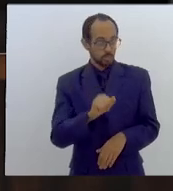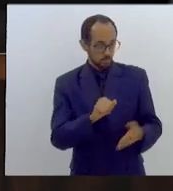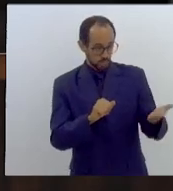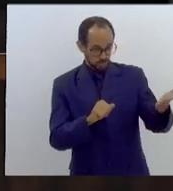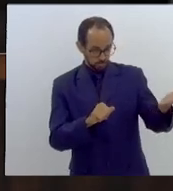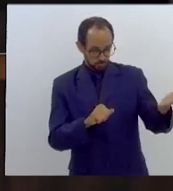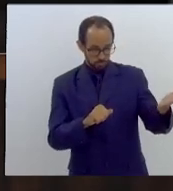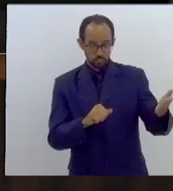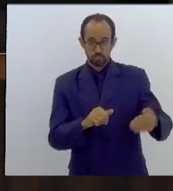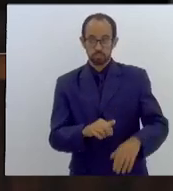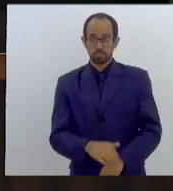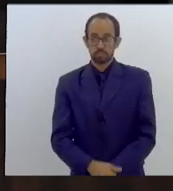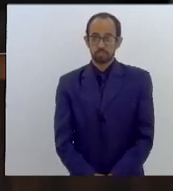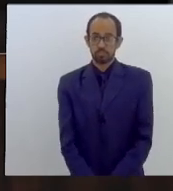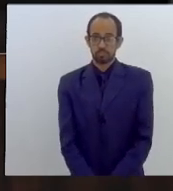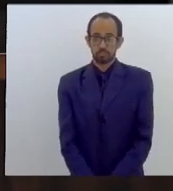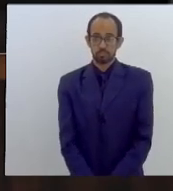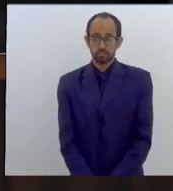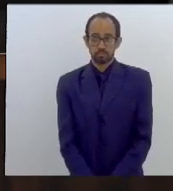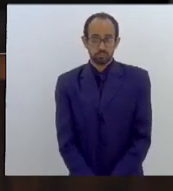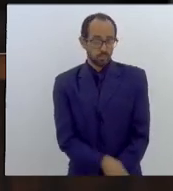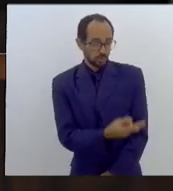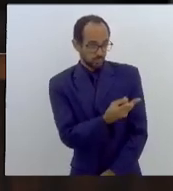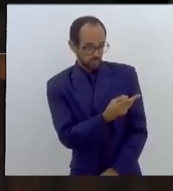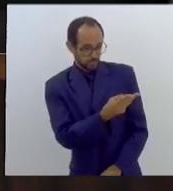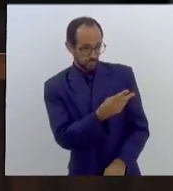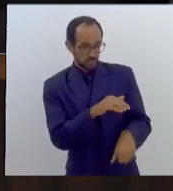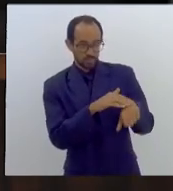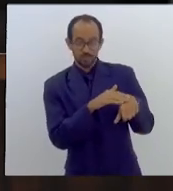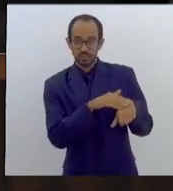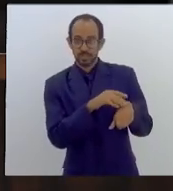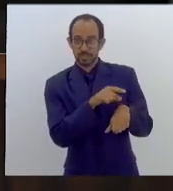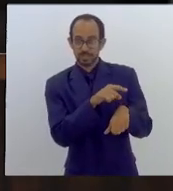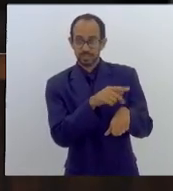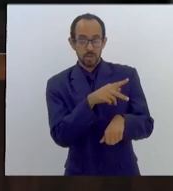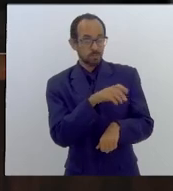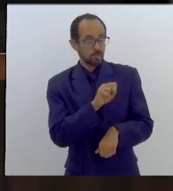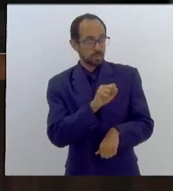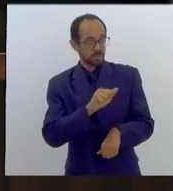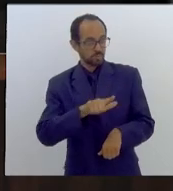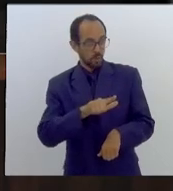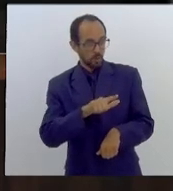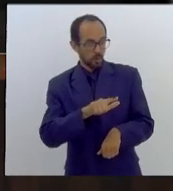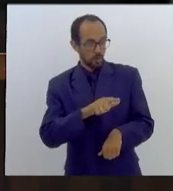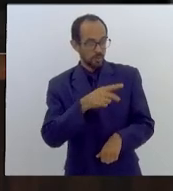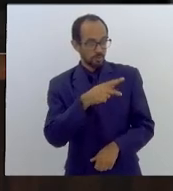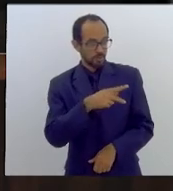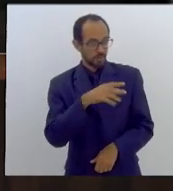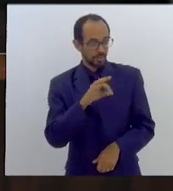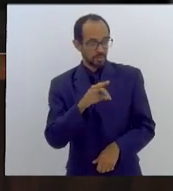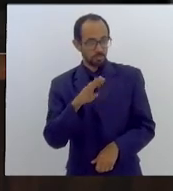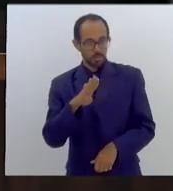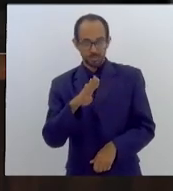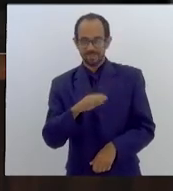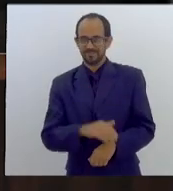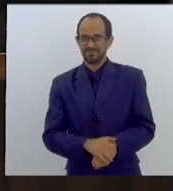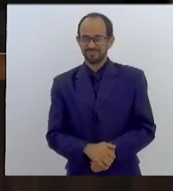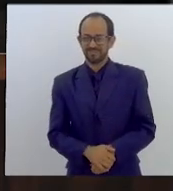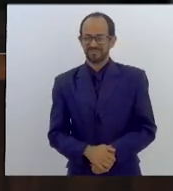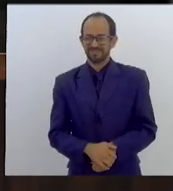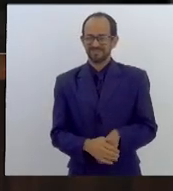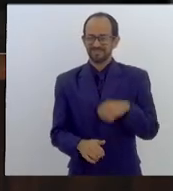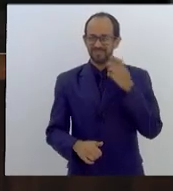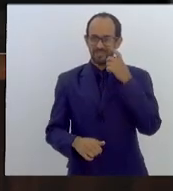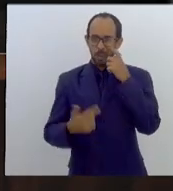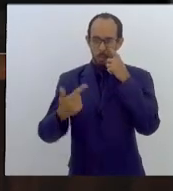Coisa bacana, tá vendo? Um entendimento. PSOL e PTB. Próximo orador,